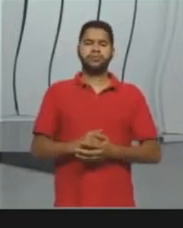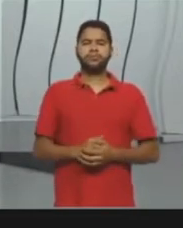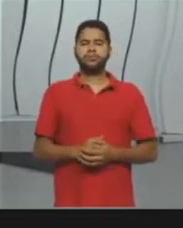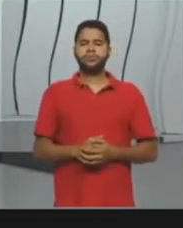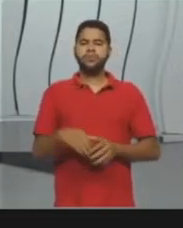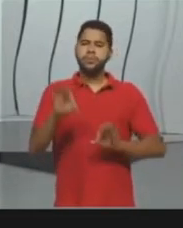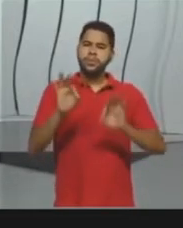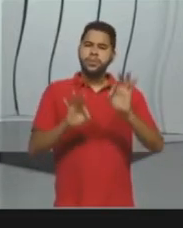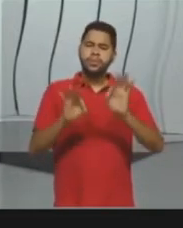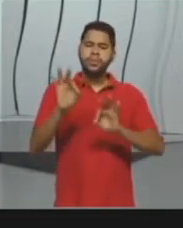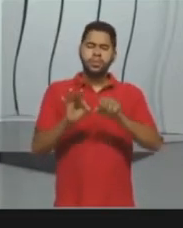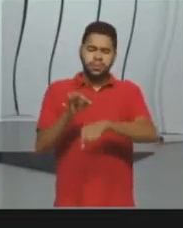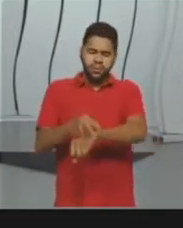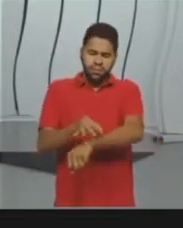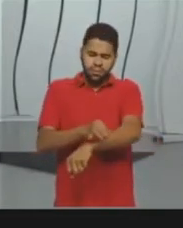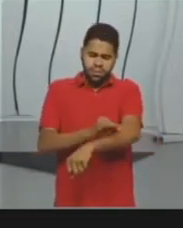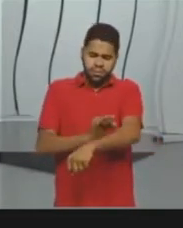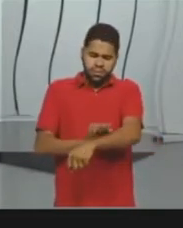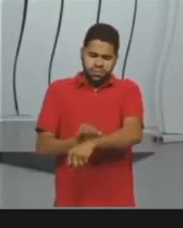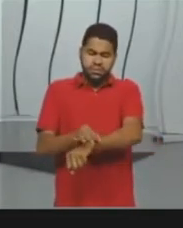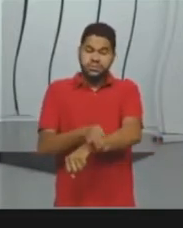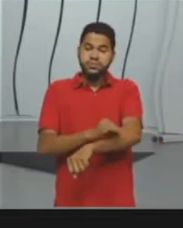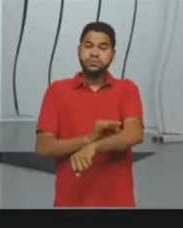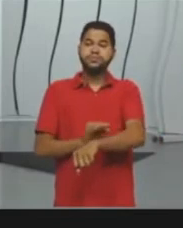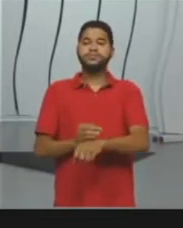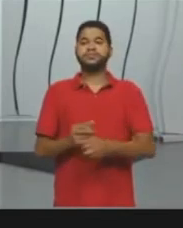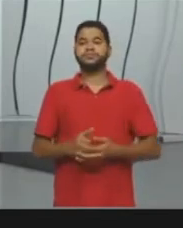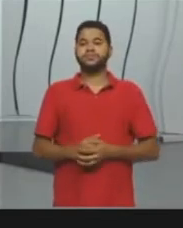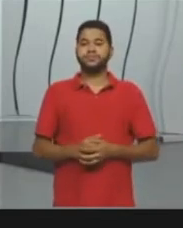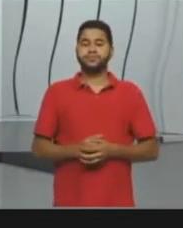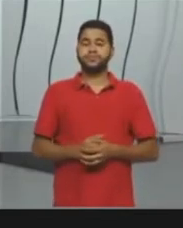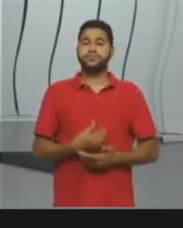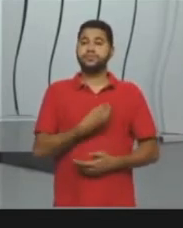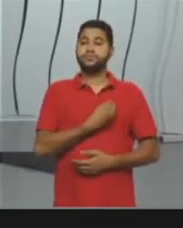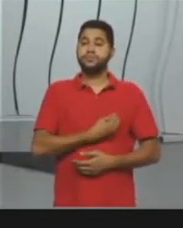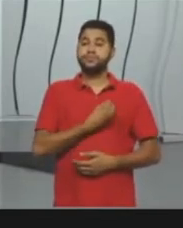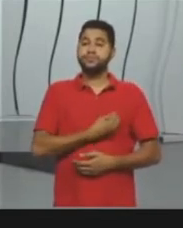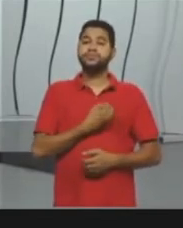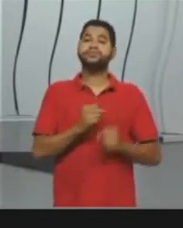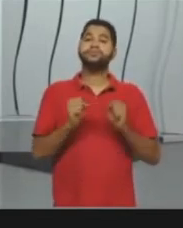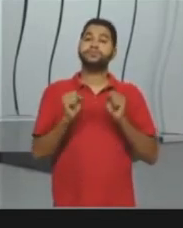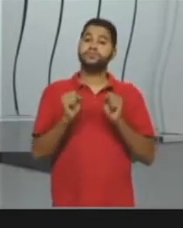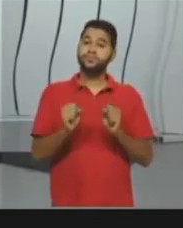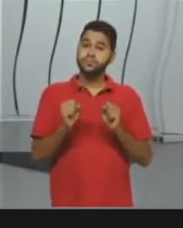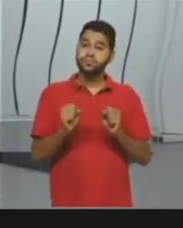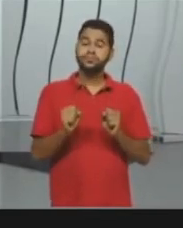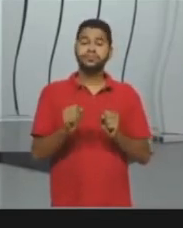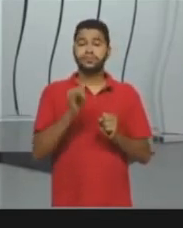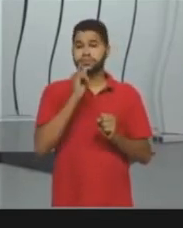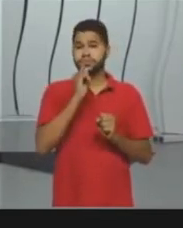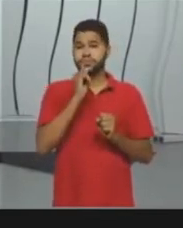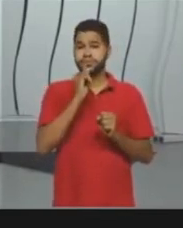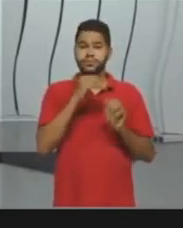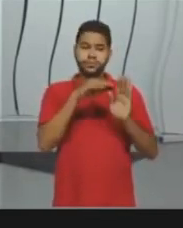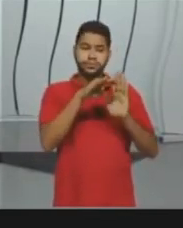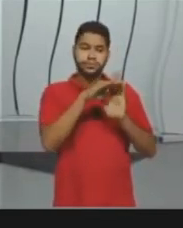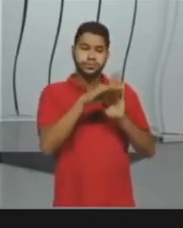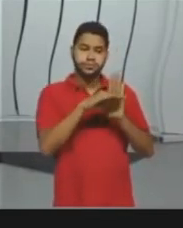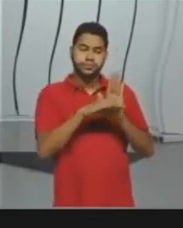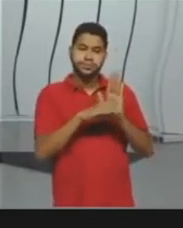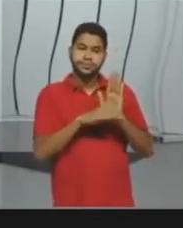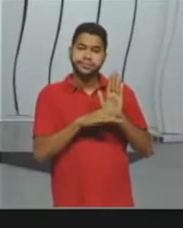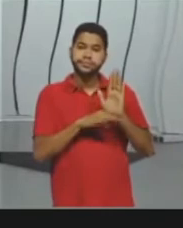Organização celular. Então, os organismos ainda, os seres vivos, podem ser classificados com esse critério aqui, com relação